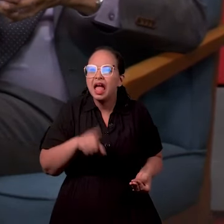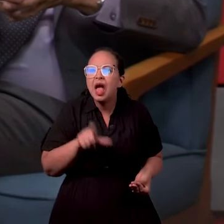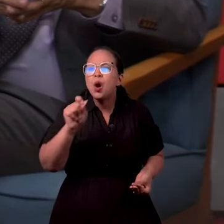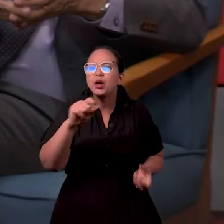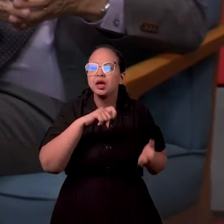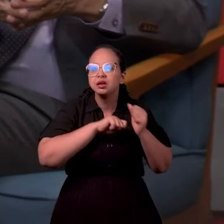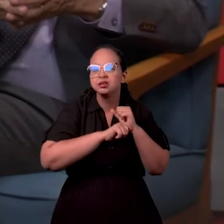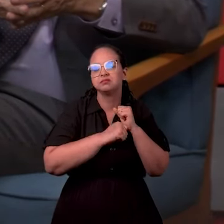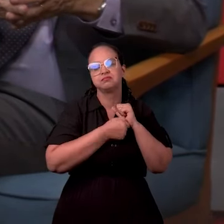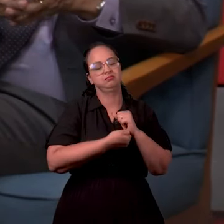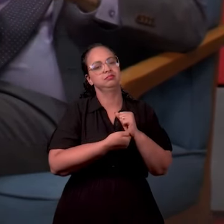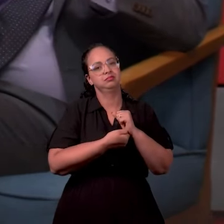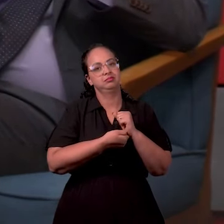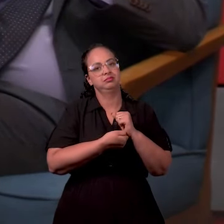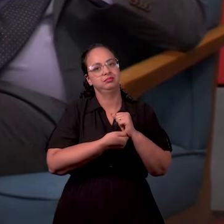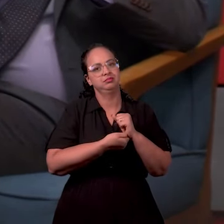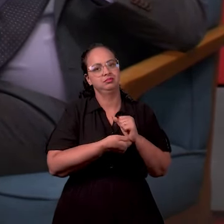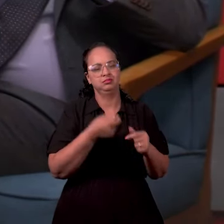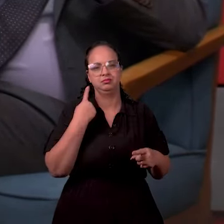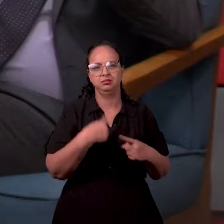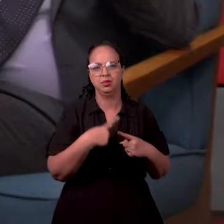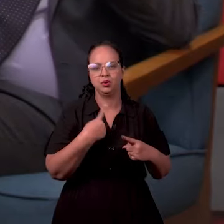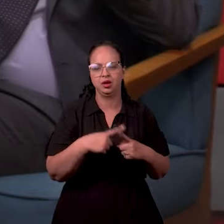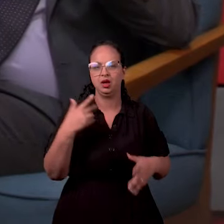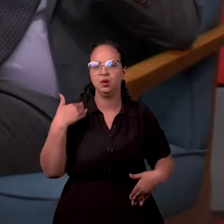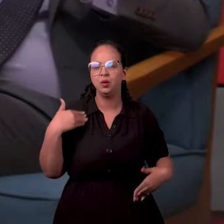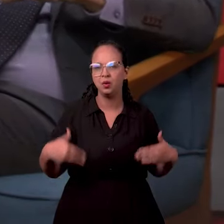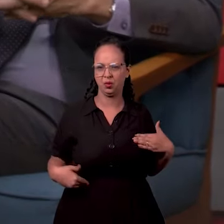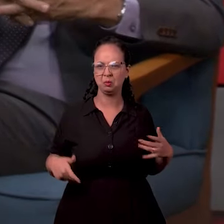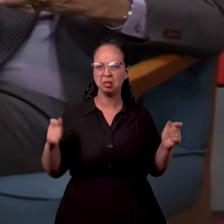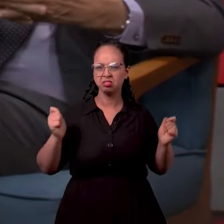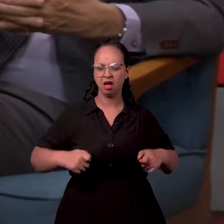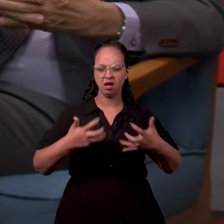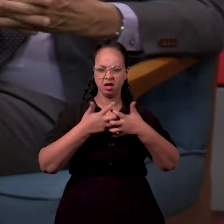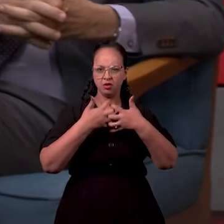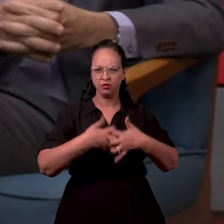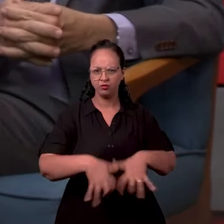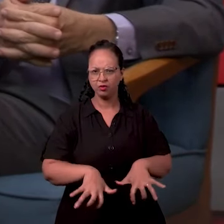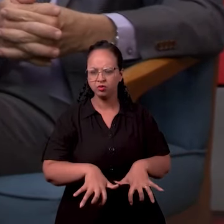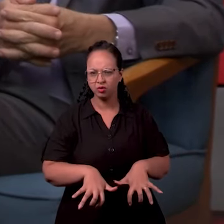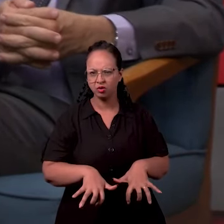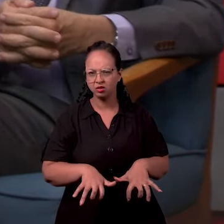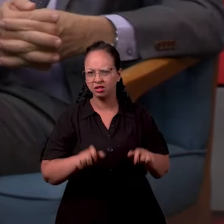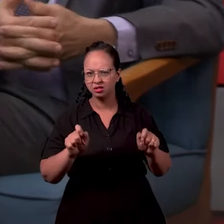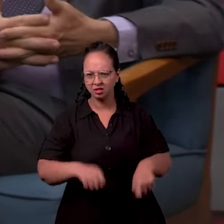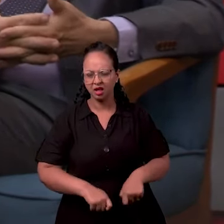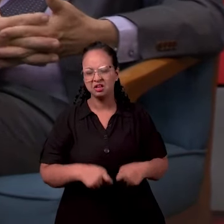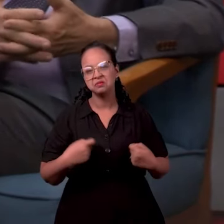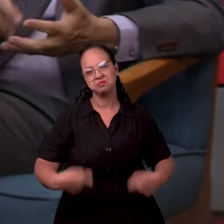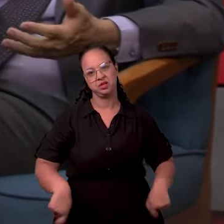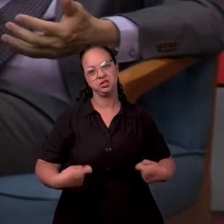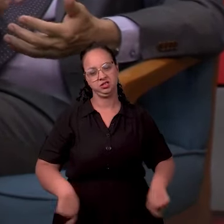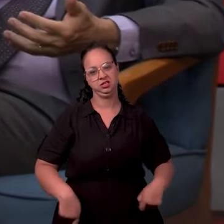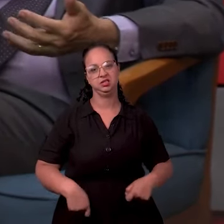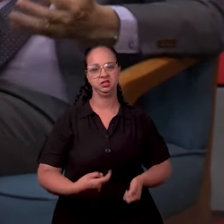é um mistério, é um segredo. Porque o corpo, para funcionar, ele precisa do sangue